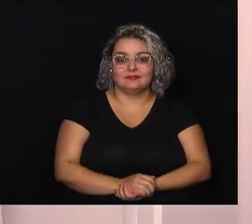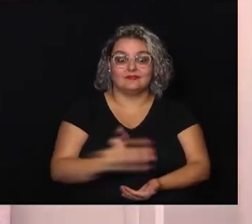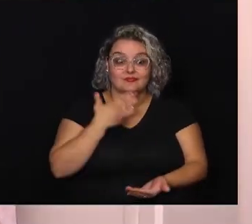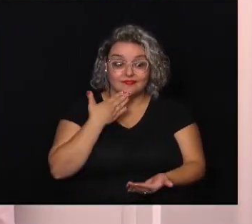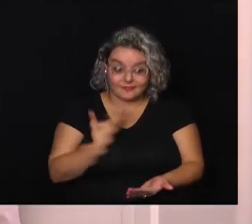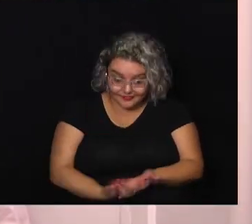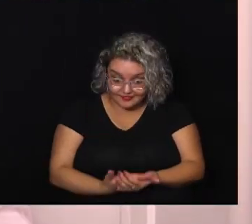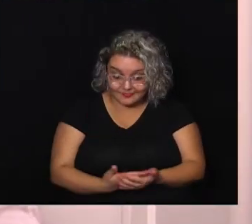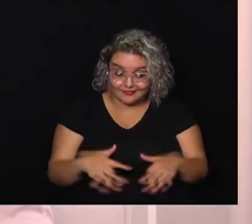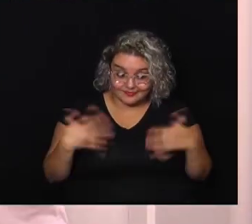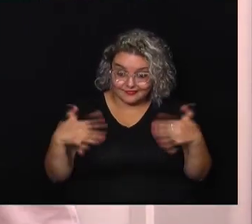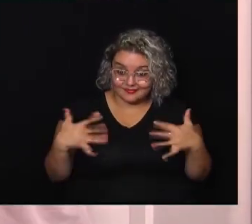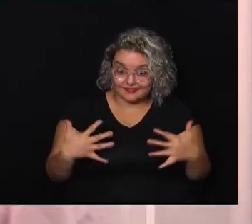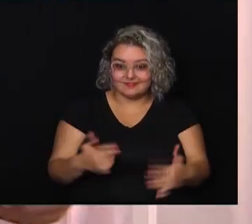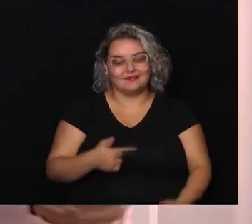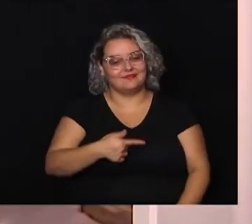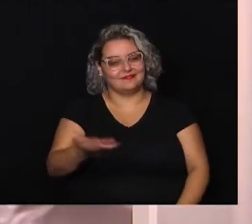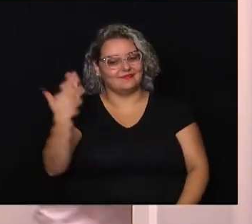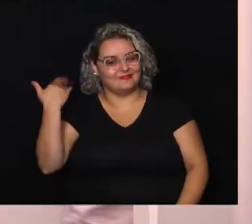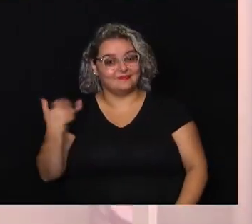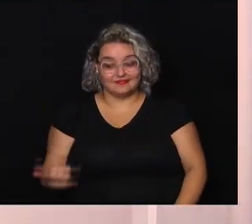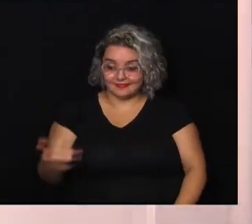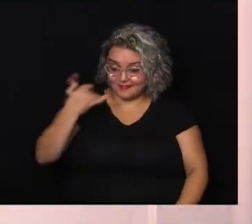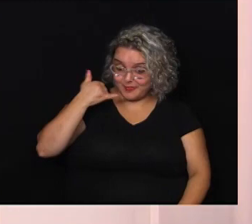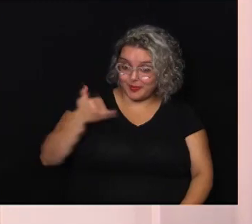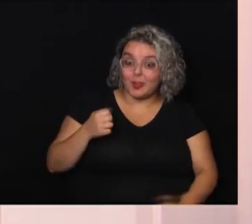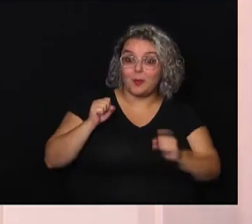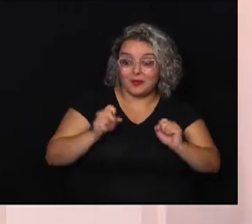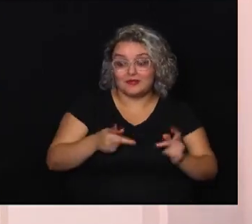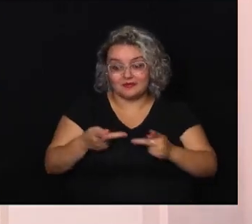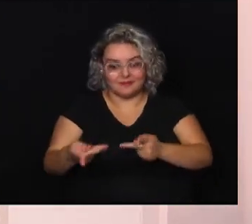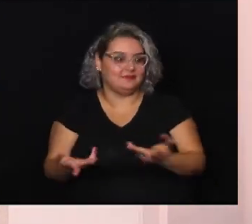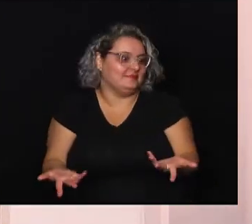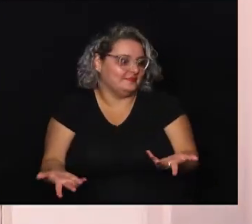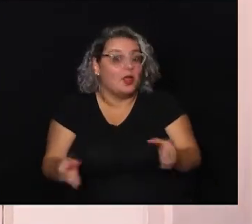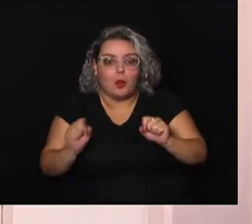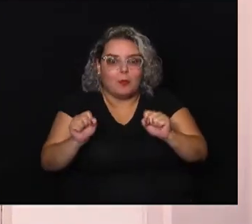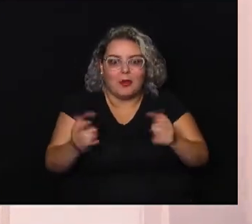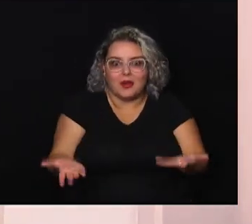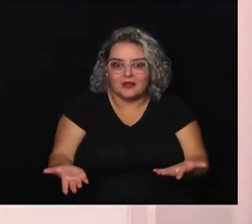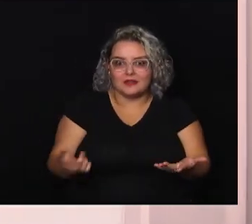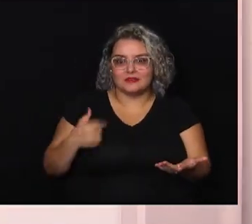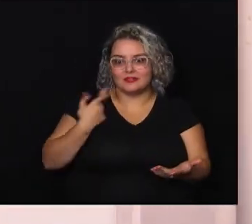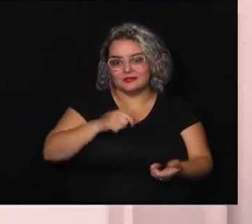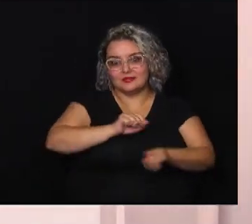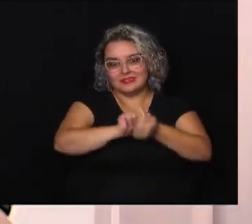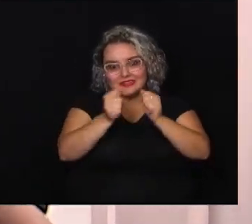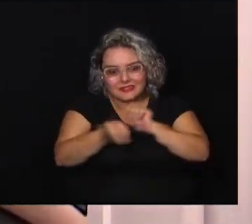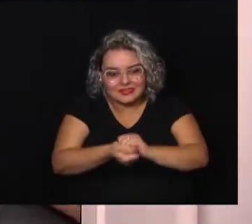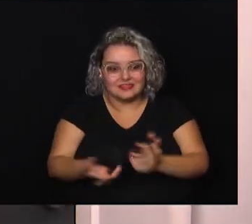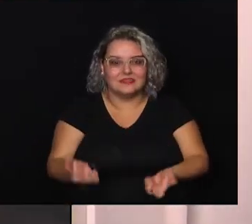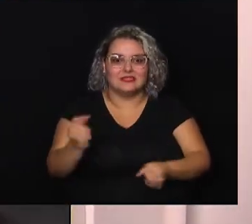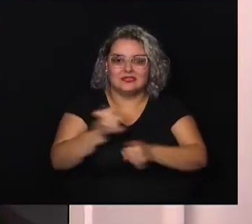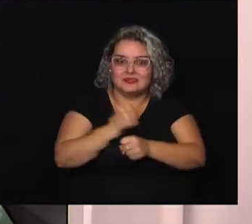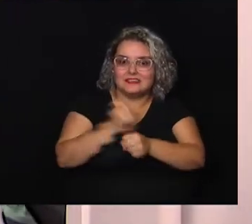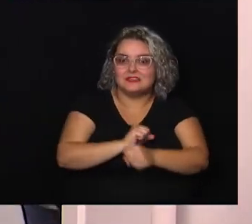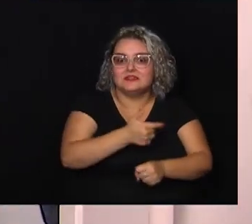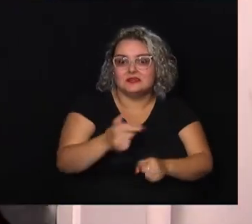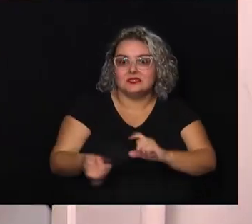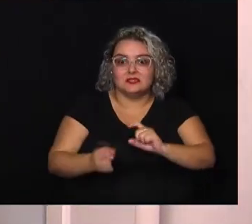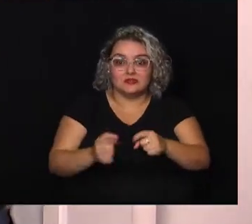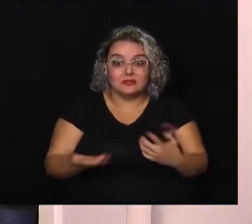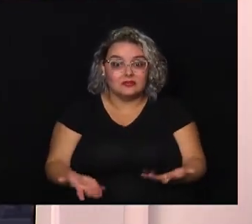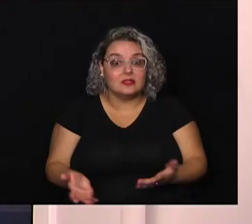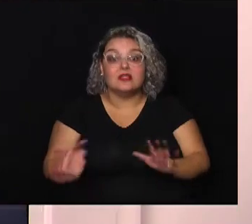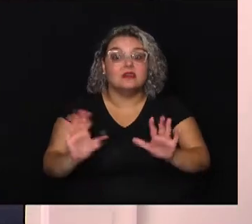sabe? A gente, semana passada eles nos ligaram, falaram, podemos visitá-los? Eu falei, pode, mas a gente está em reforma e a gente não está tendo ainda as reuniões. Eles falaram,